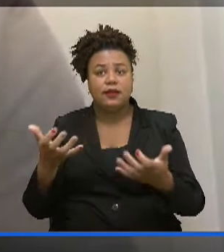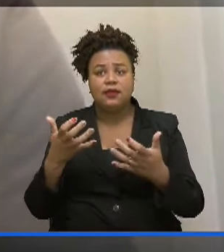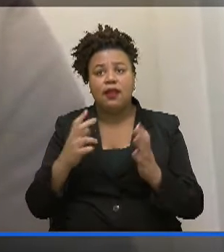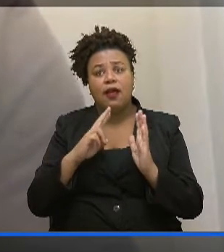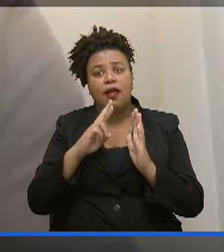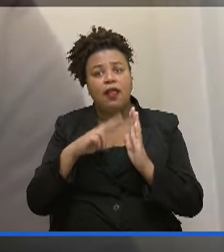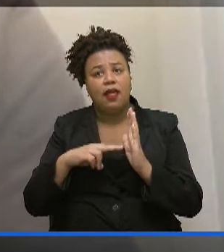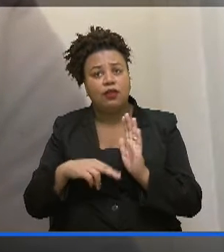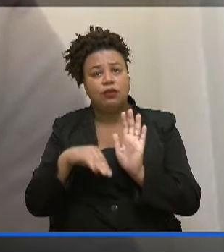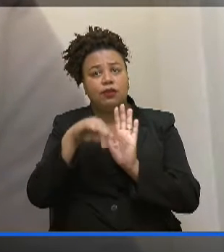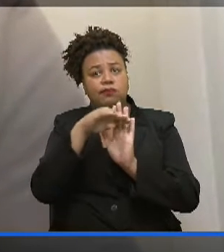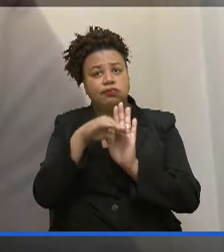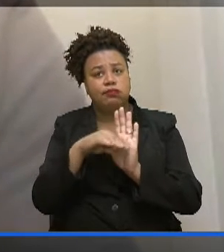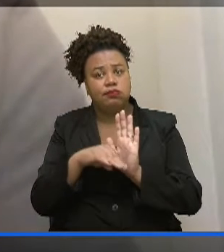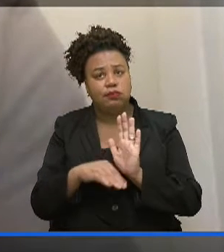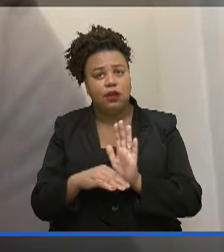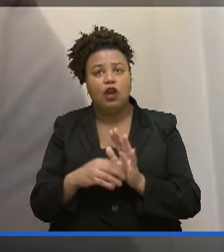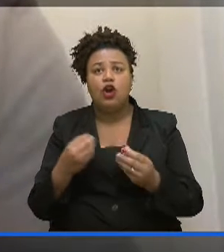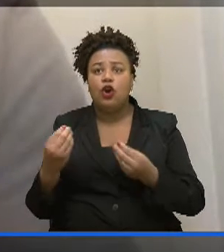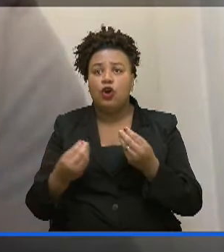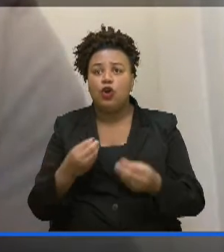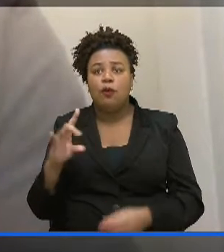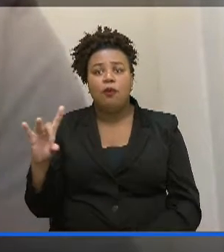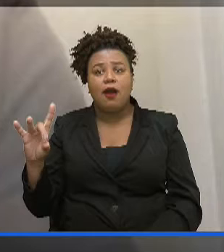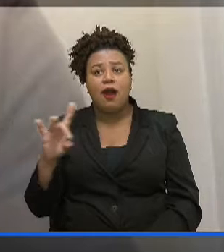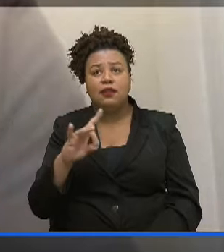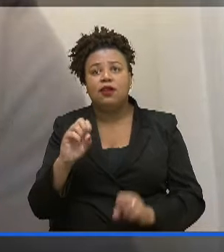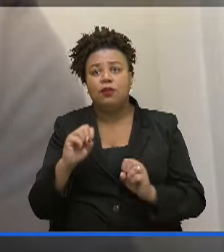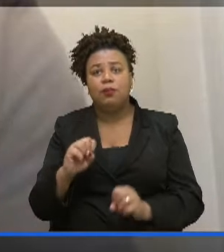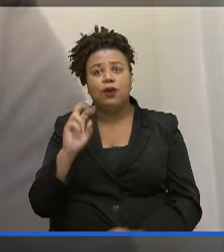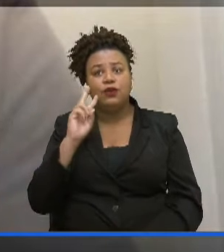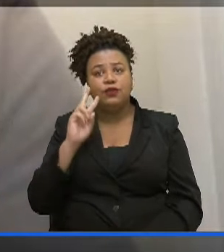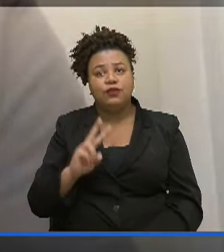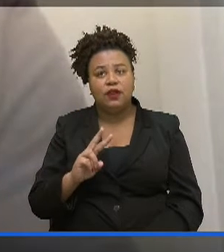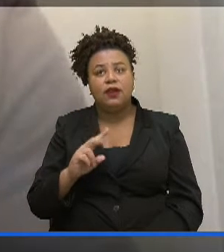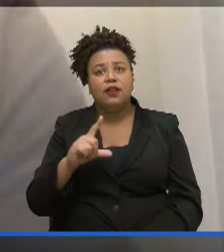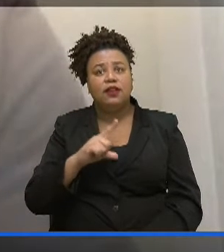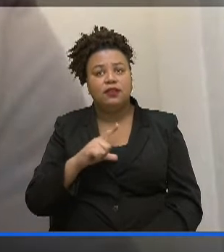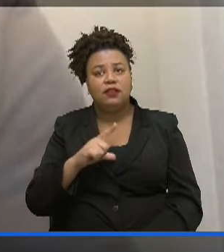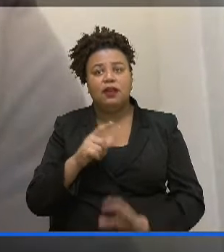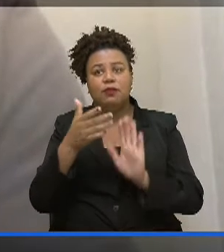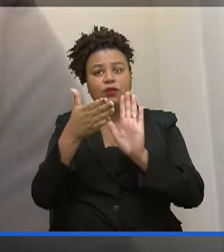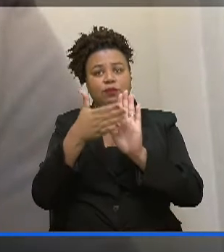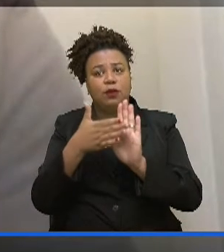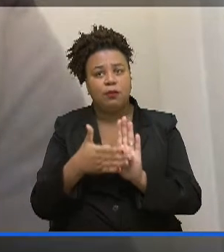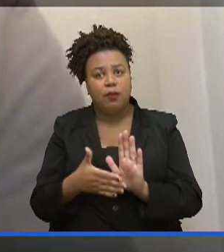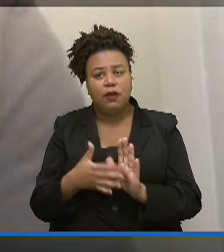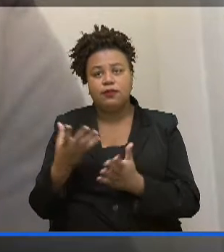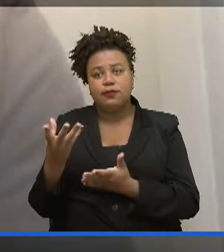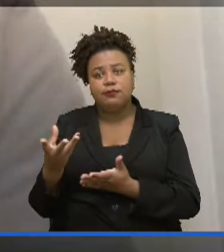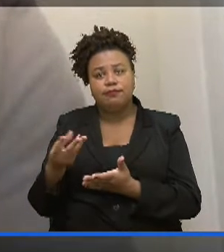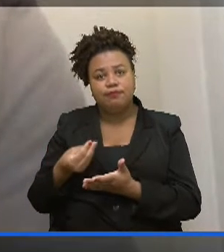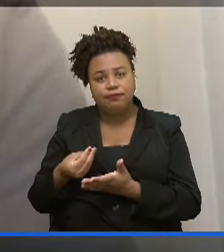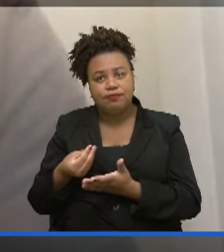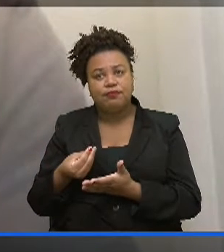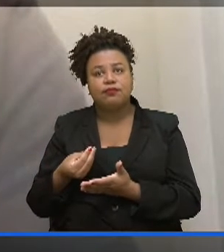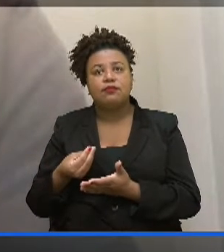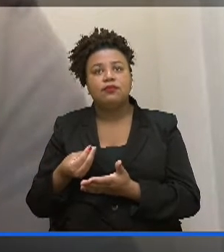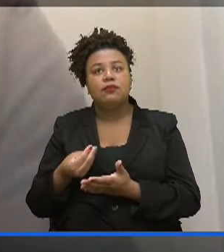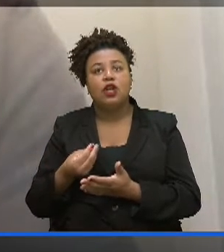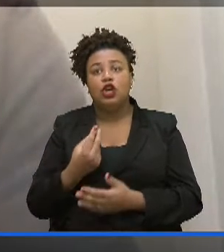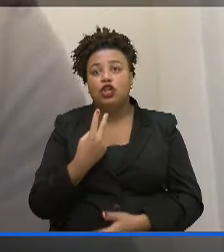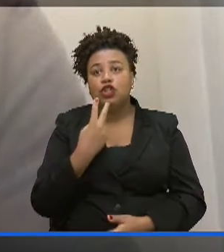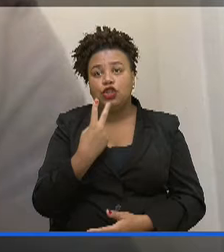Leitura do expediente. Como cada uma pode ver, temos as proposições recebidas,